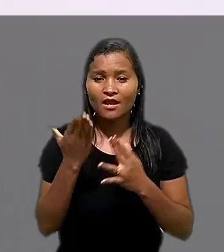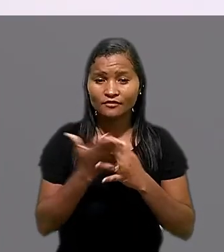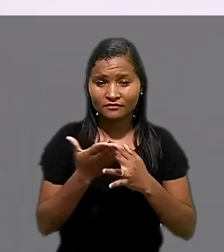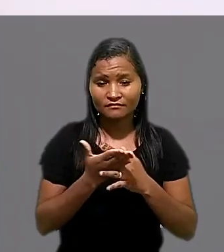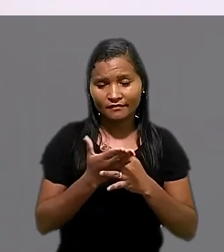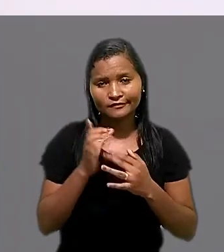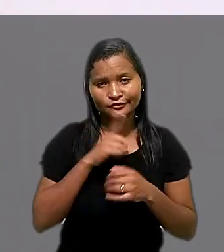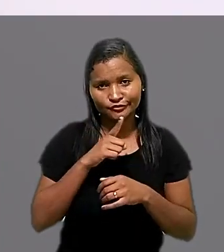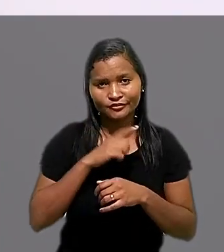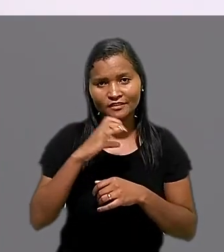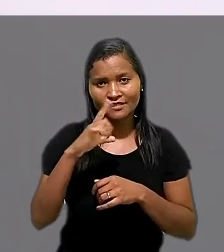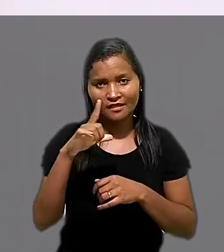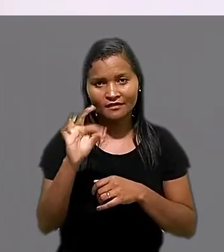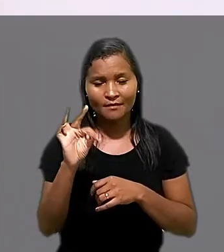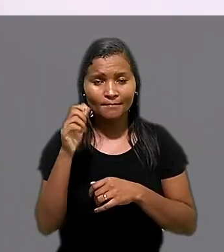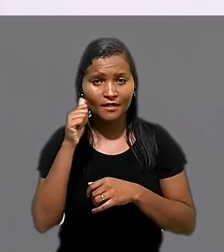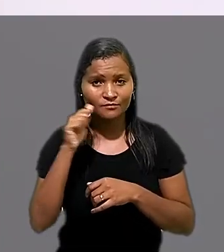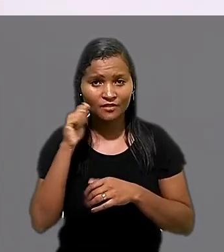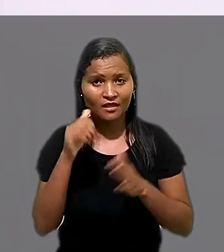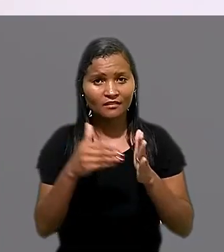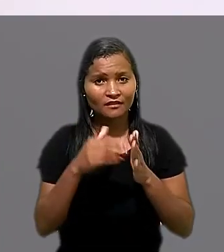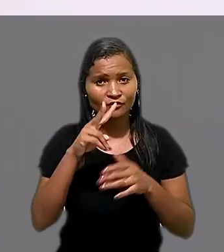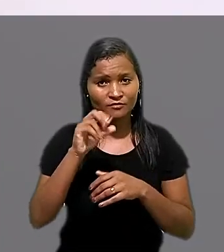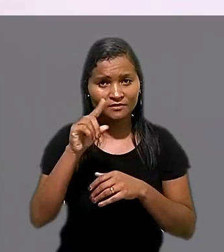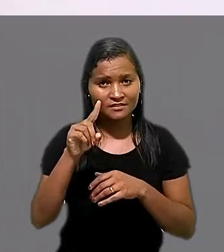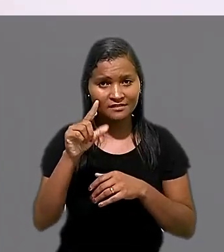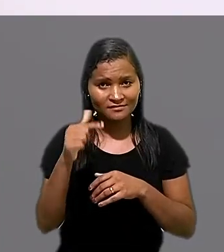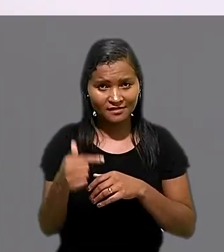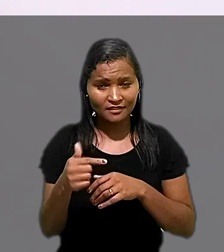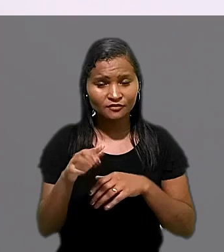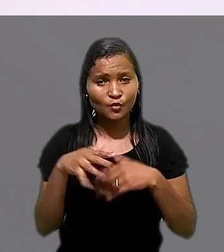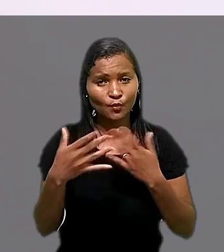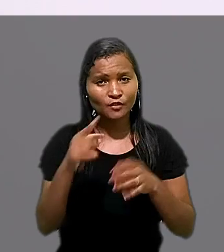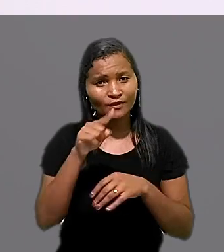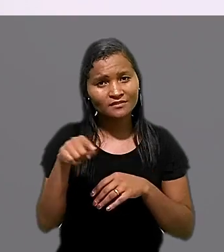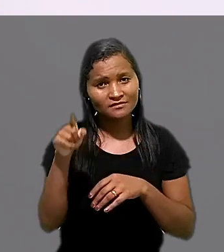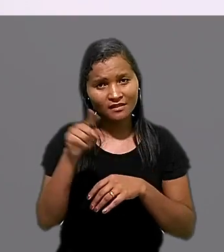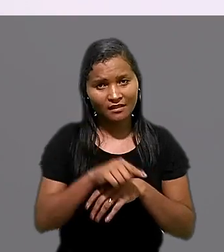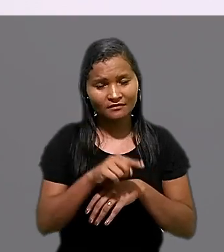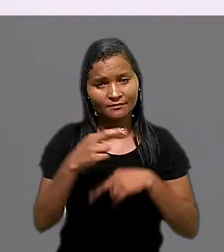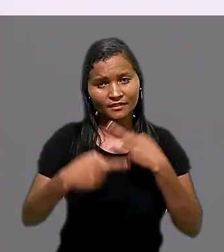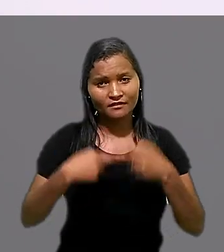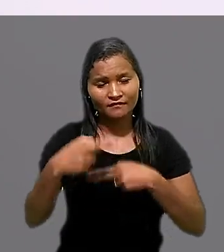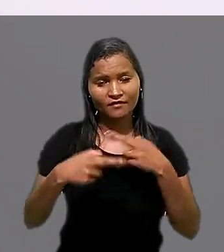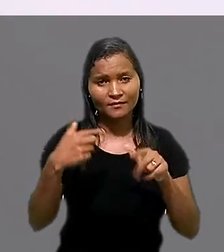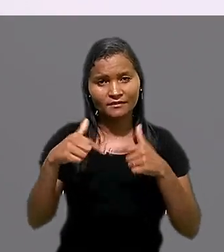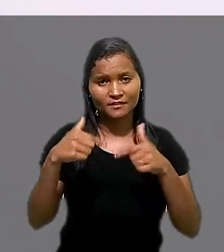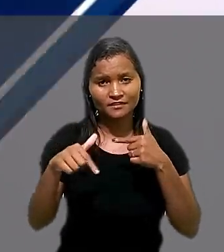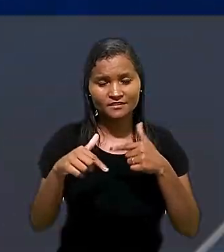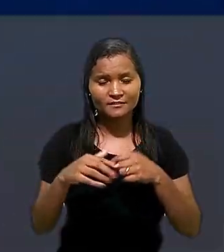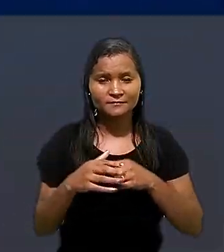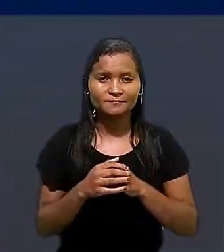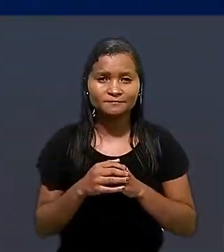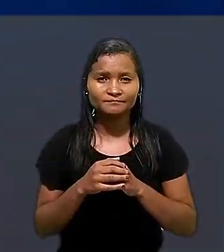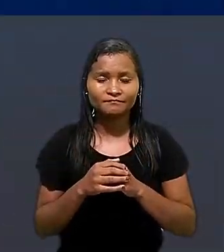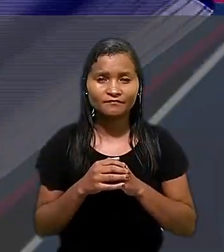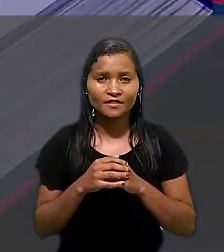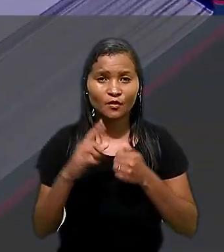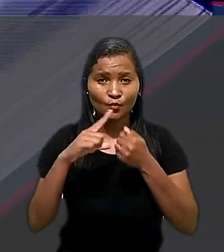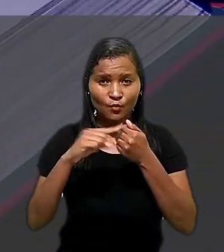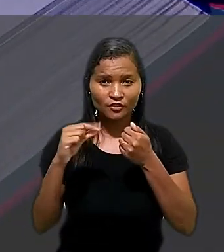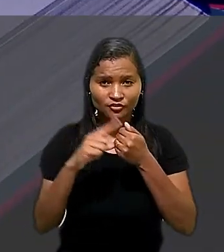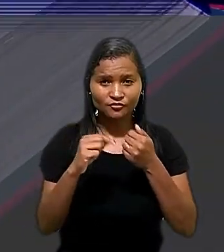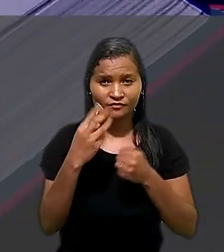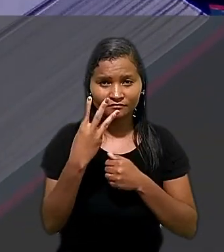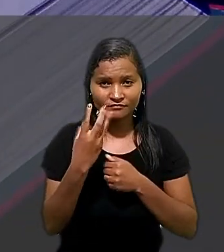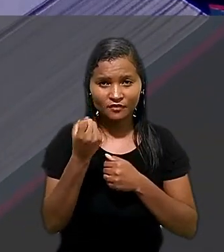pausa era prevista na CLT para as mulheres até 2017, quando foi revogada pela reforma trabalhista. O